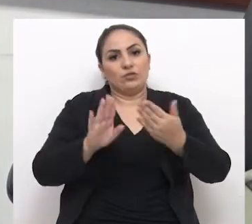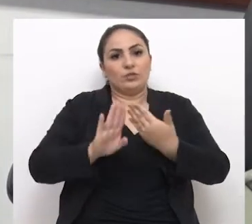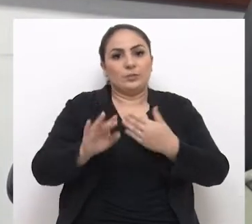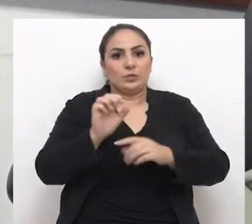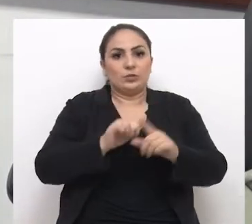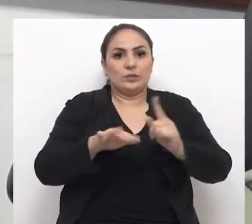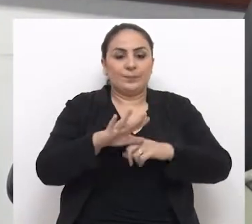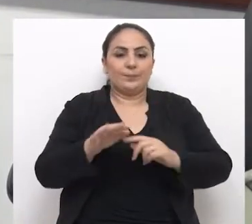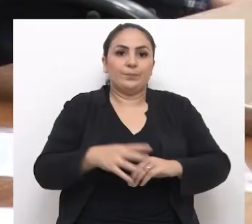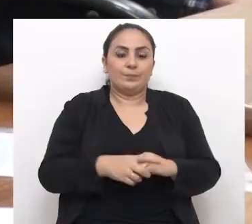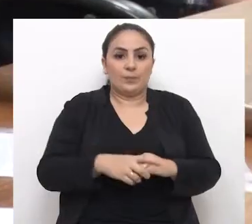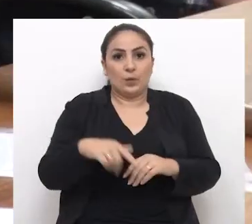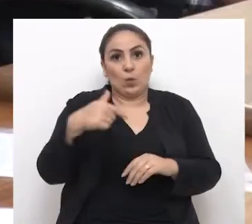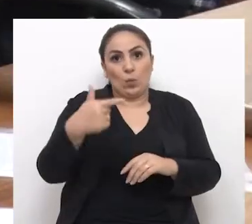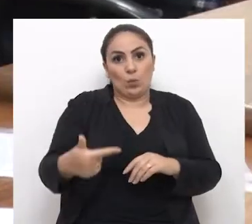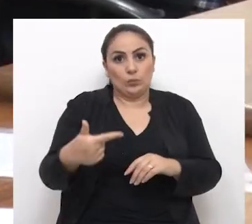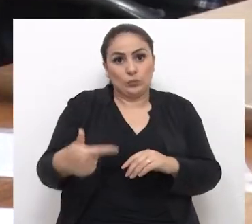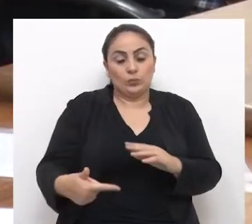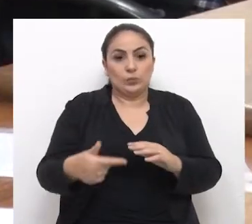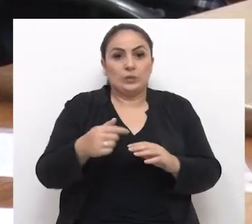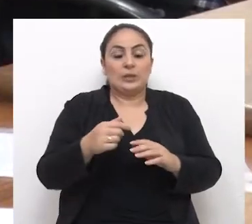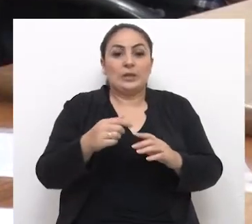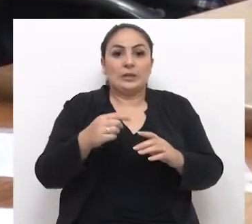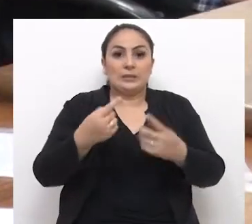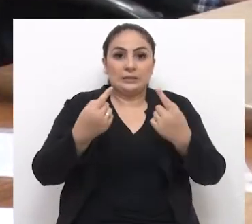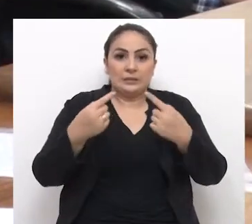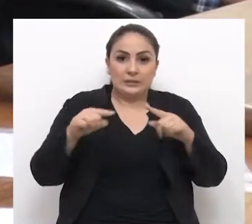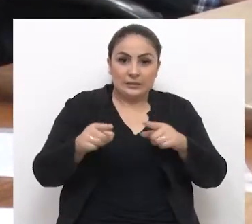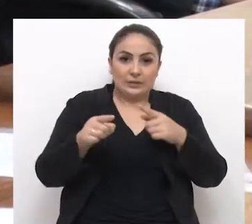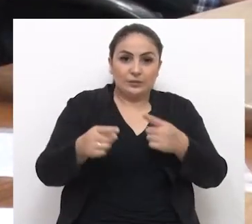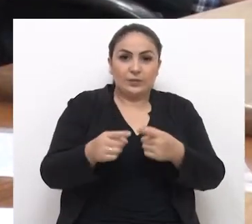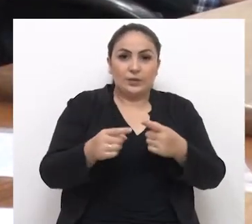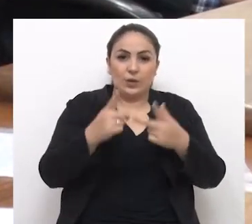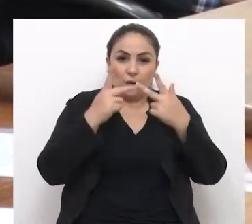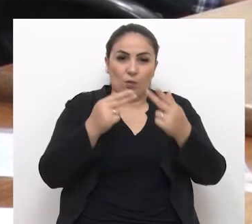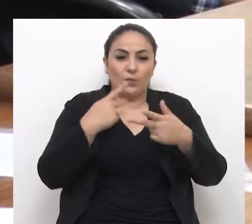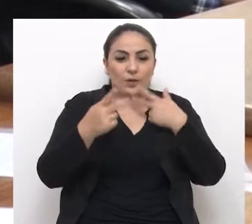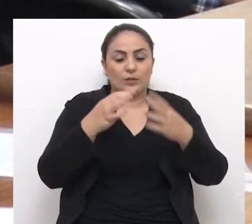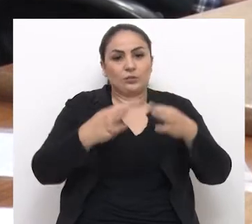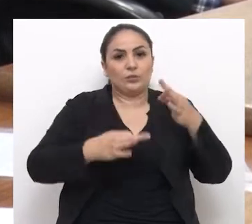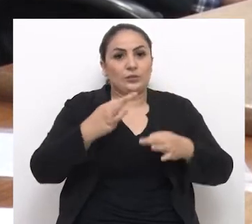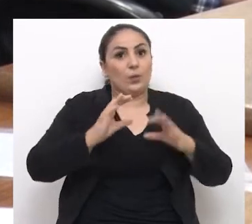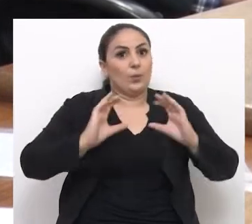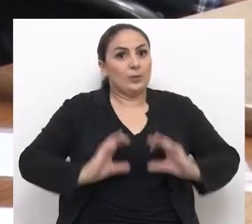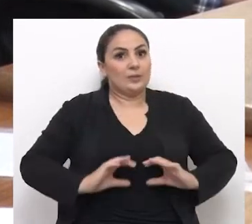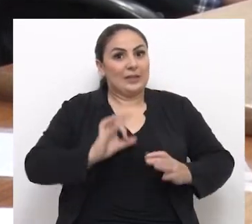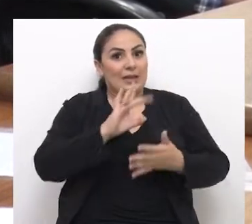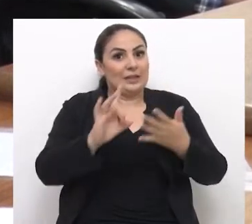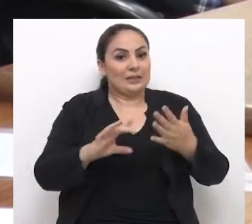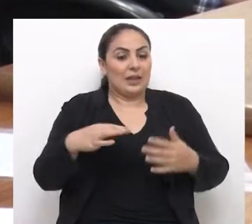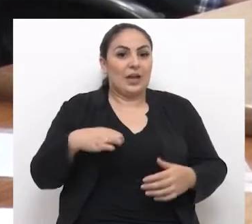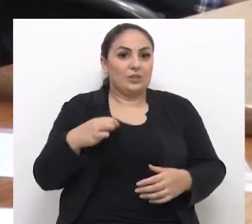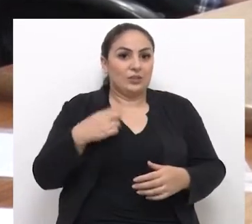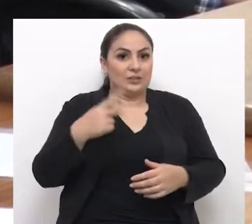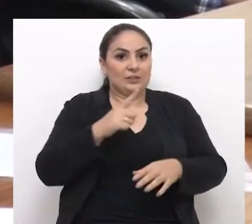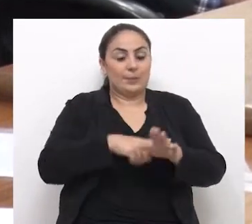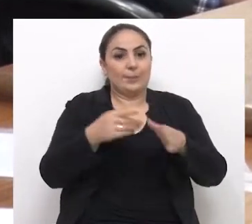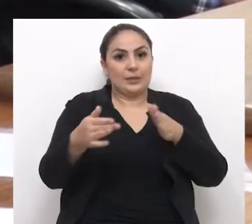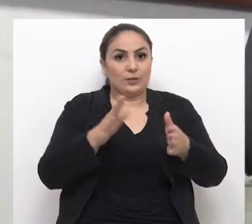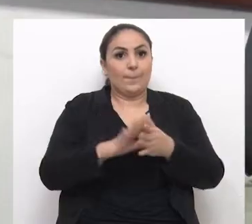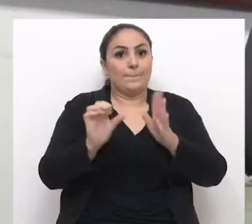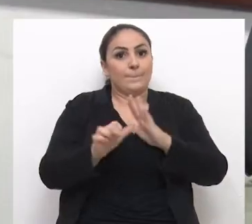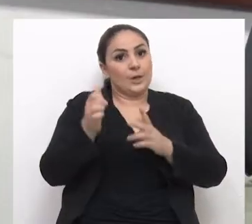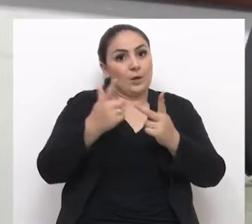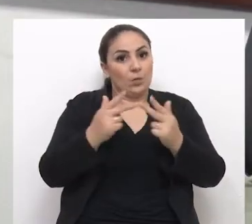regras de distanciamento social. Outro desafio, conforme a juíza, é o comportamento de cada candidato neste